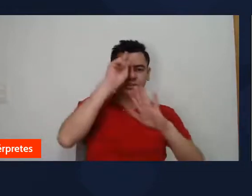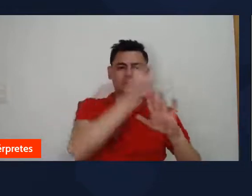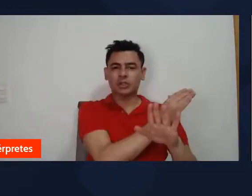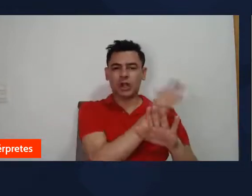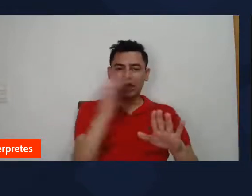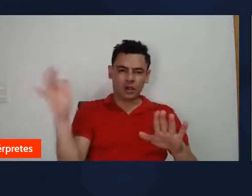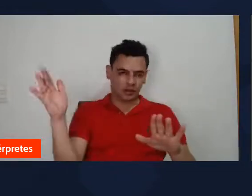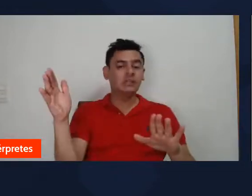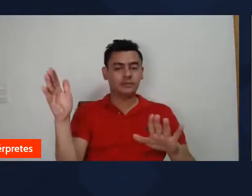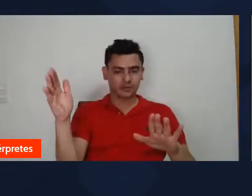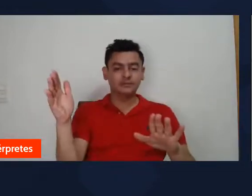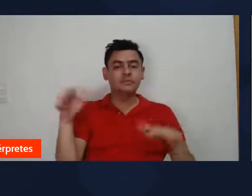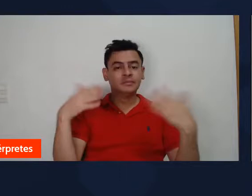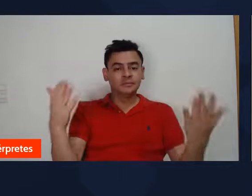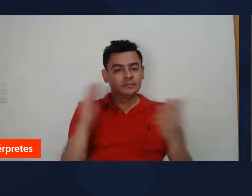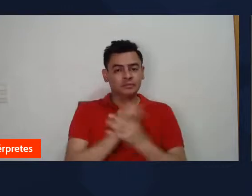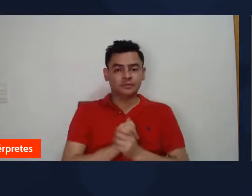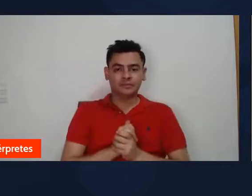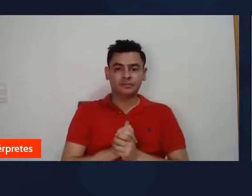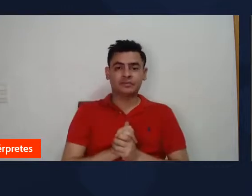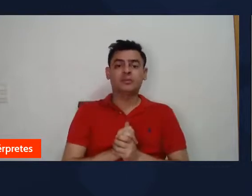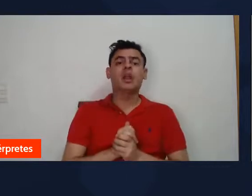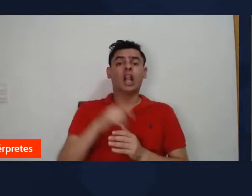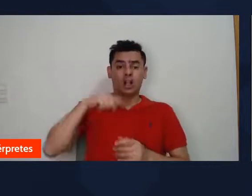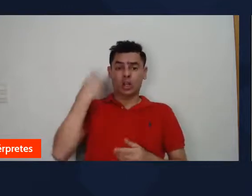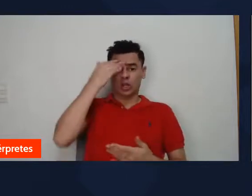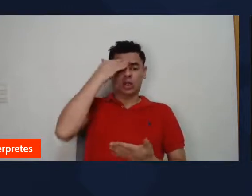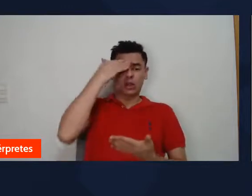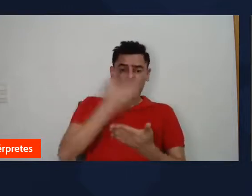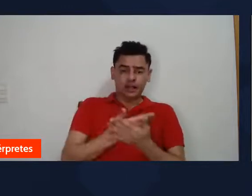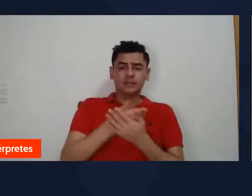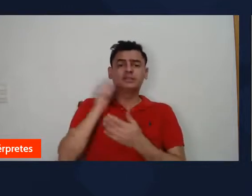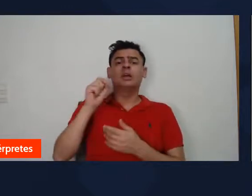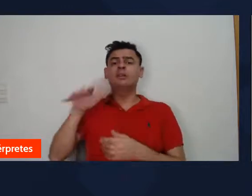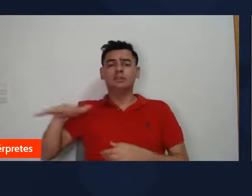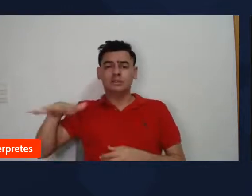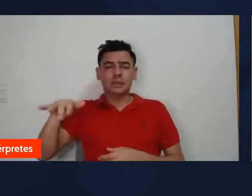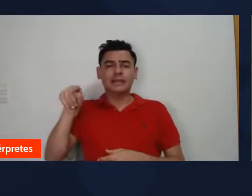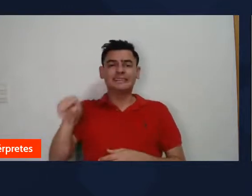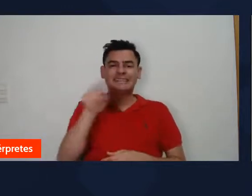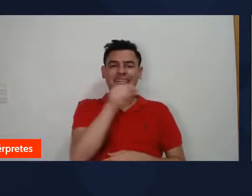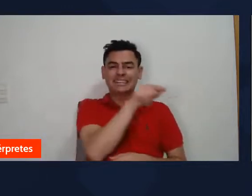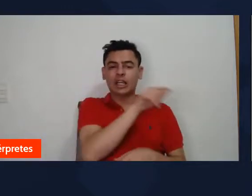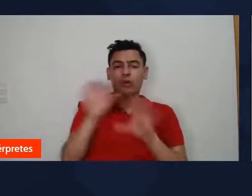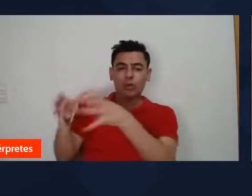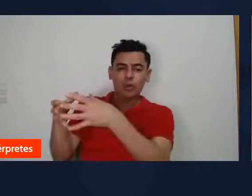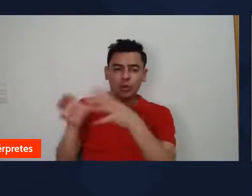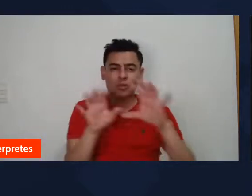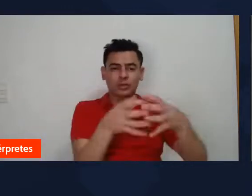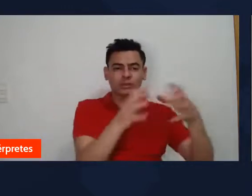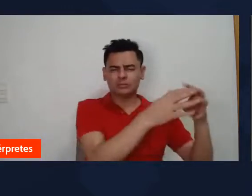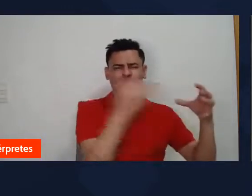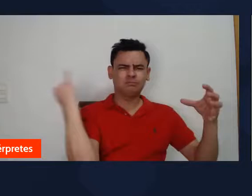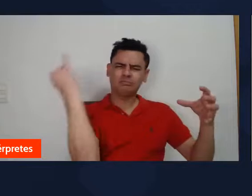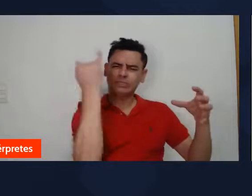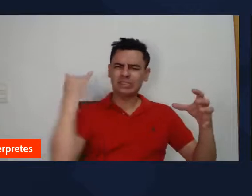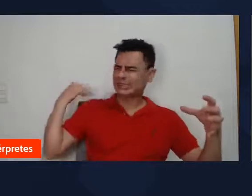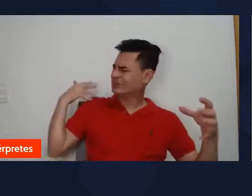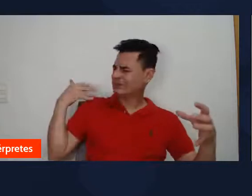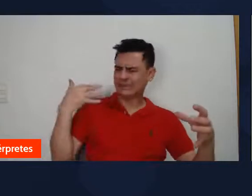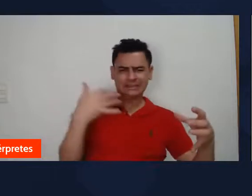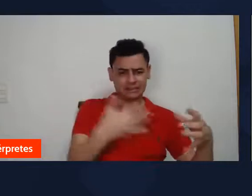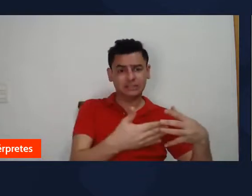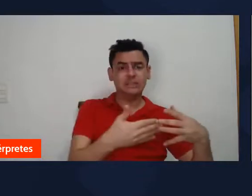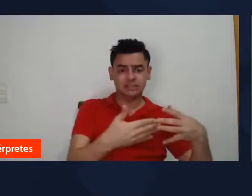subjetividades. Exatamente porque acreditamos que os espaços coletivos são fundamentais em todos os tempos, mas neste